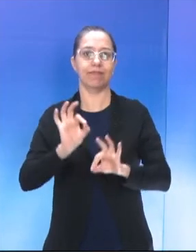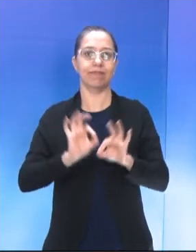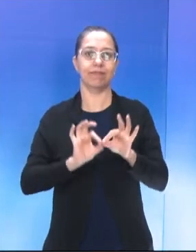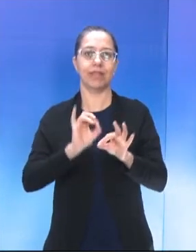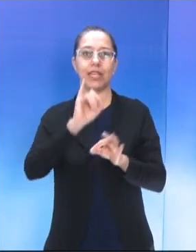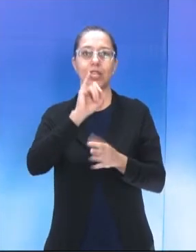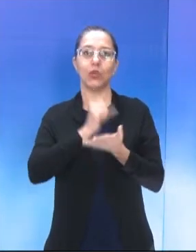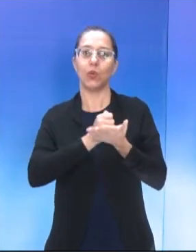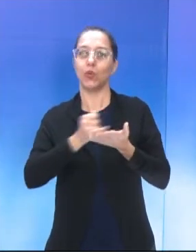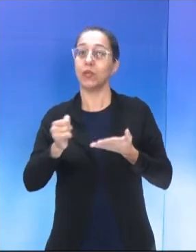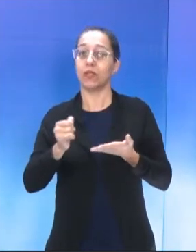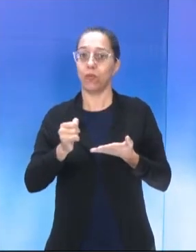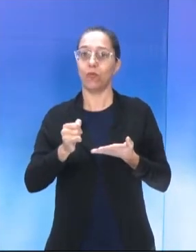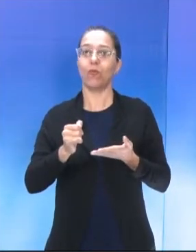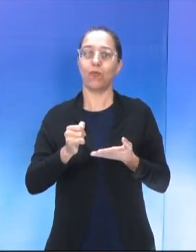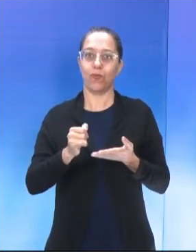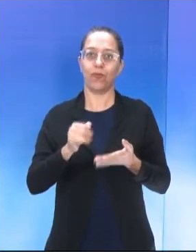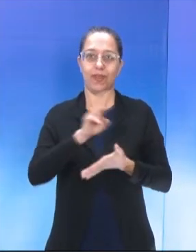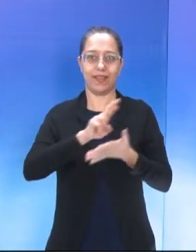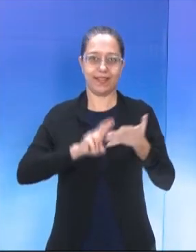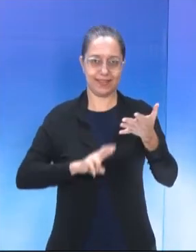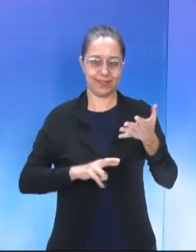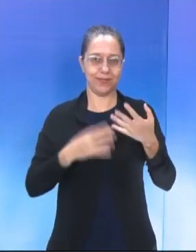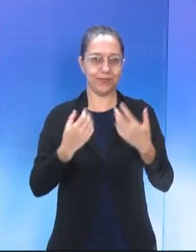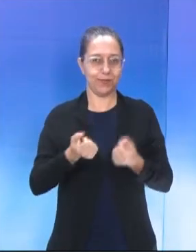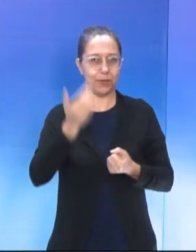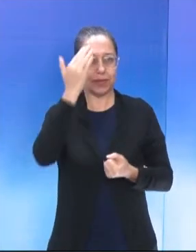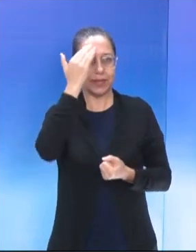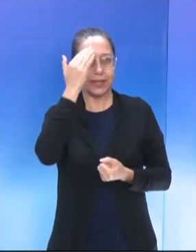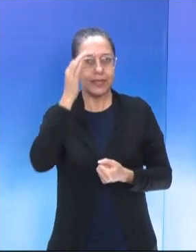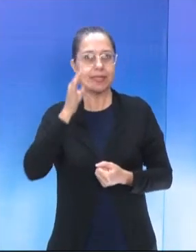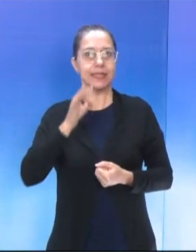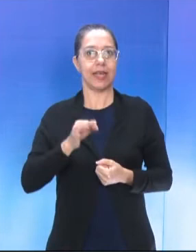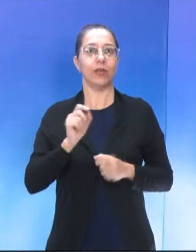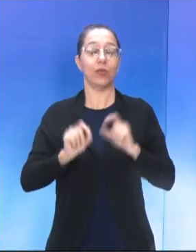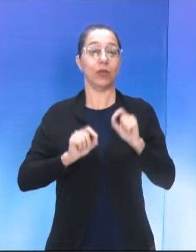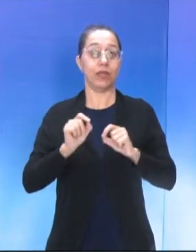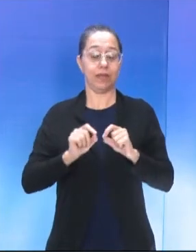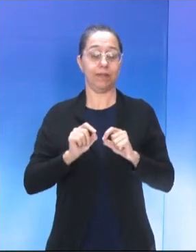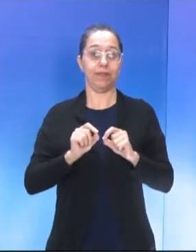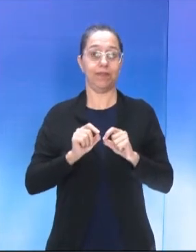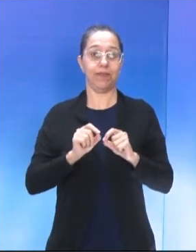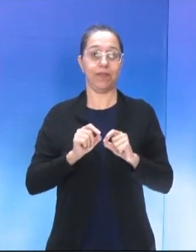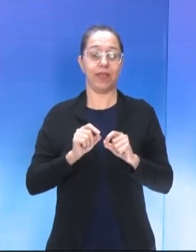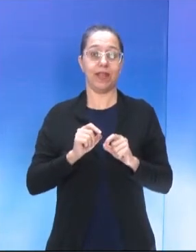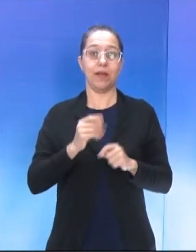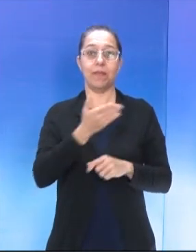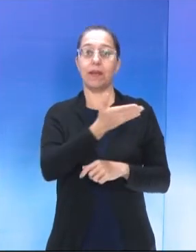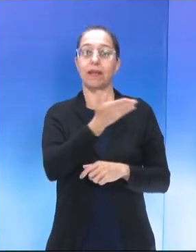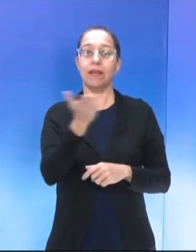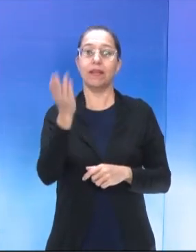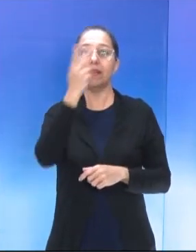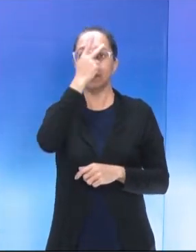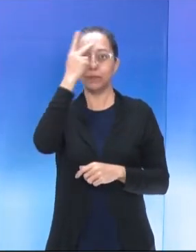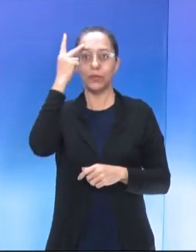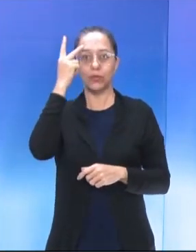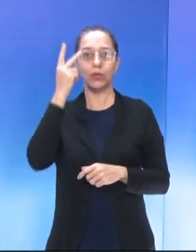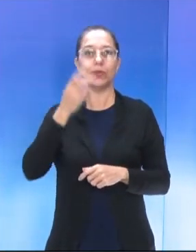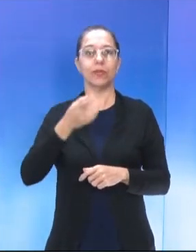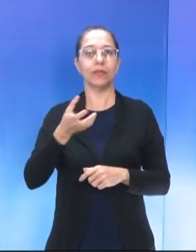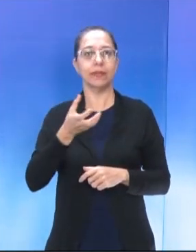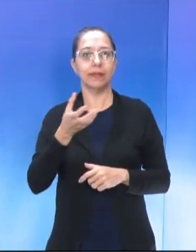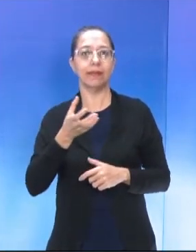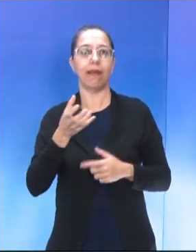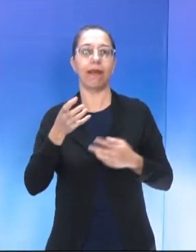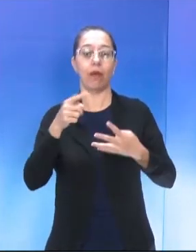introdução. Nós vamos entender que para a galera que resolver fazer o texto em